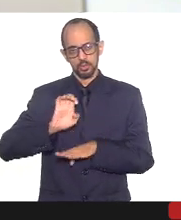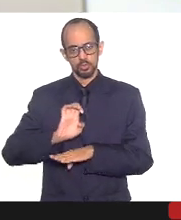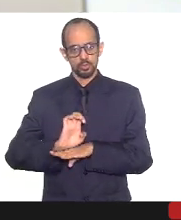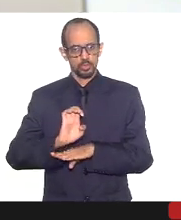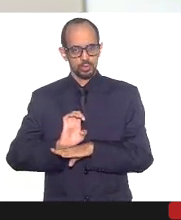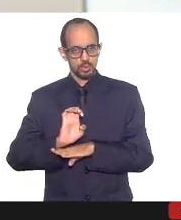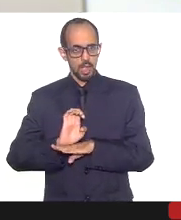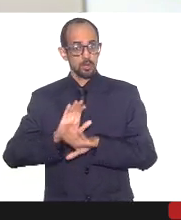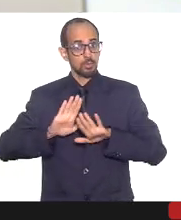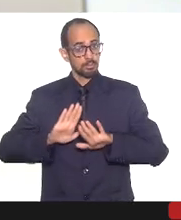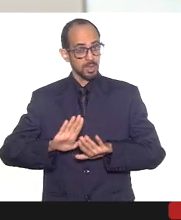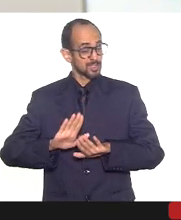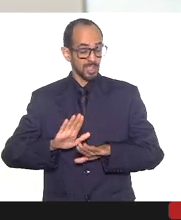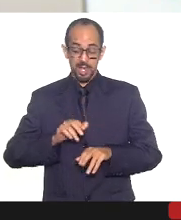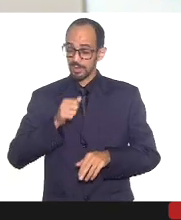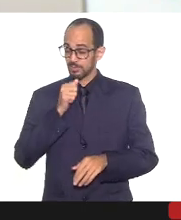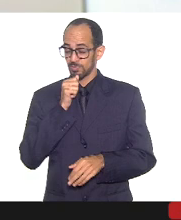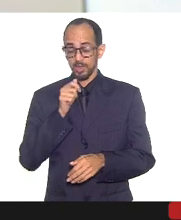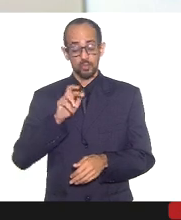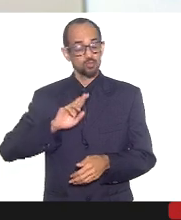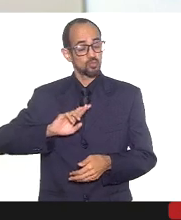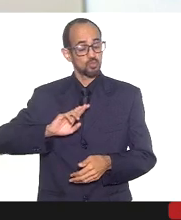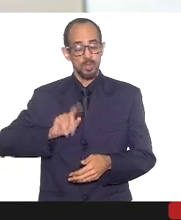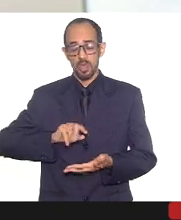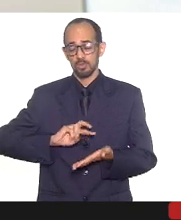ainda não significou, né,